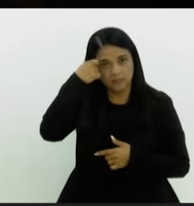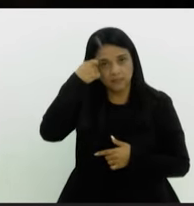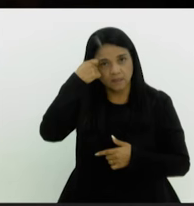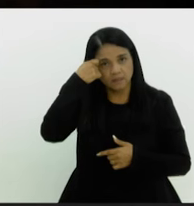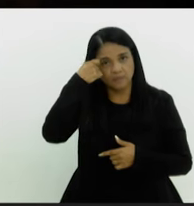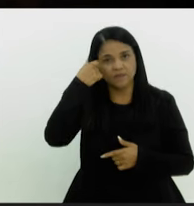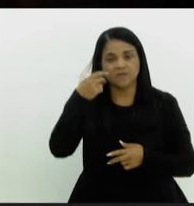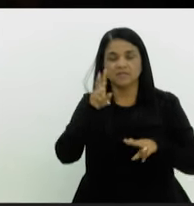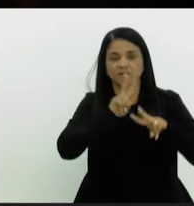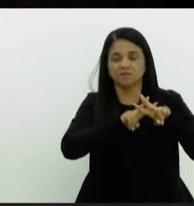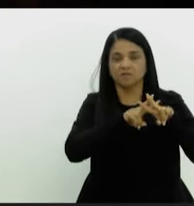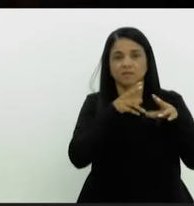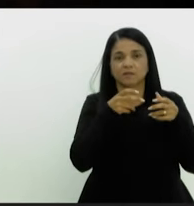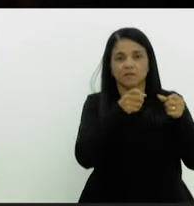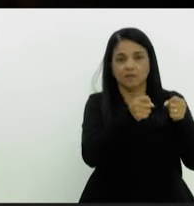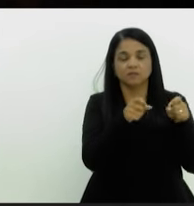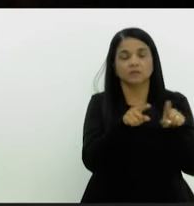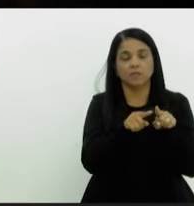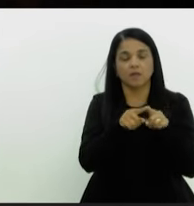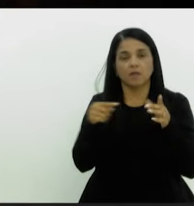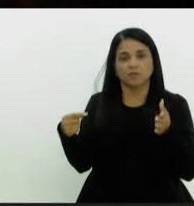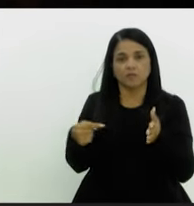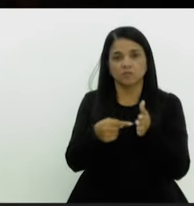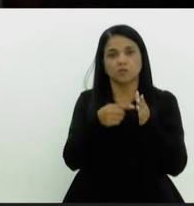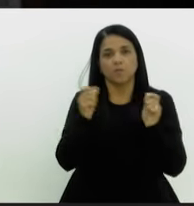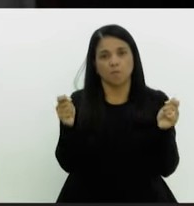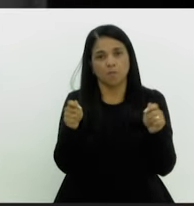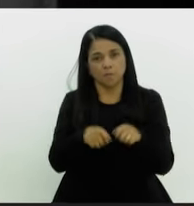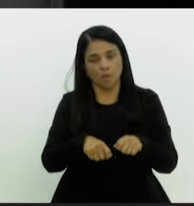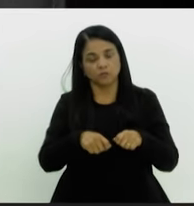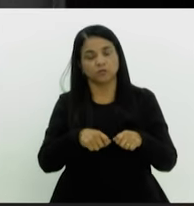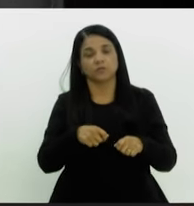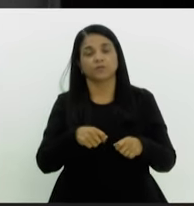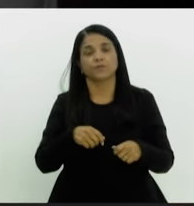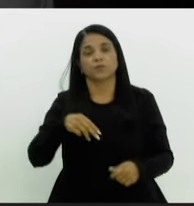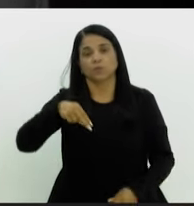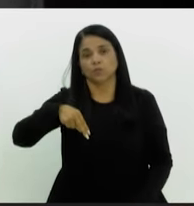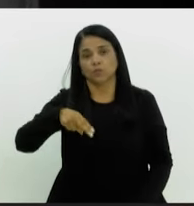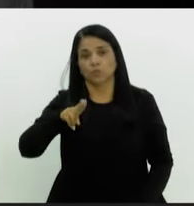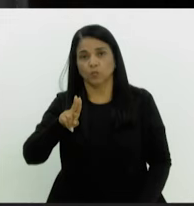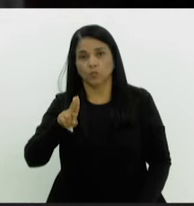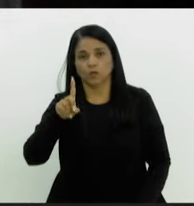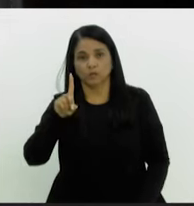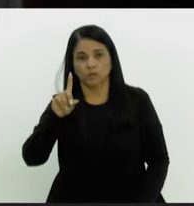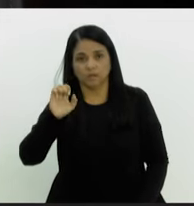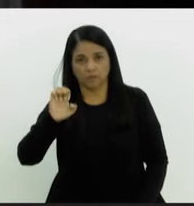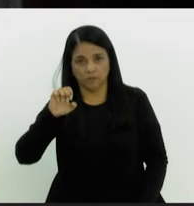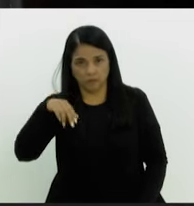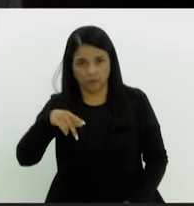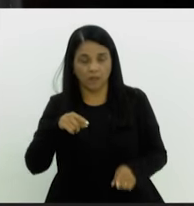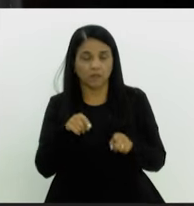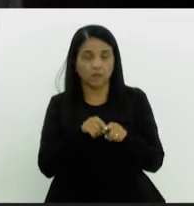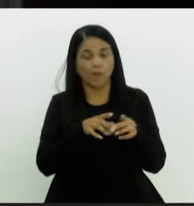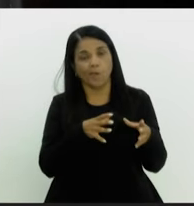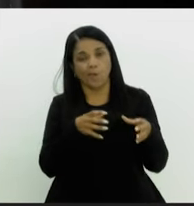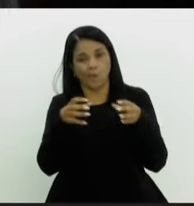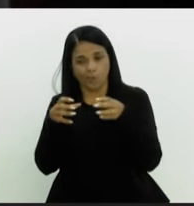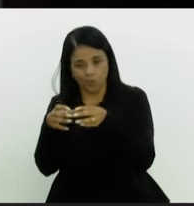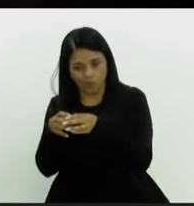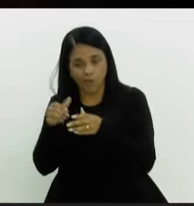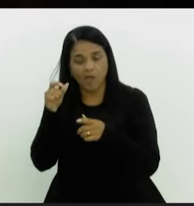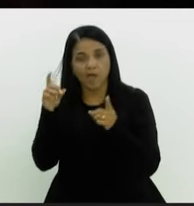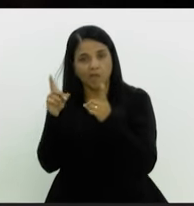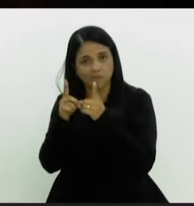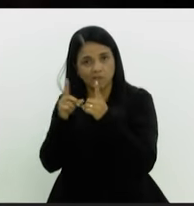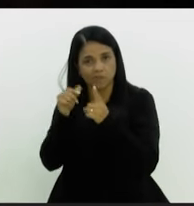podem ser feitas através do nosso nuden né o o Matilde e outro nicho de atendimento às mulheres